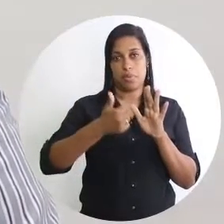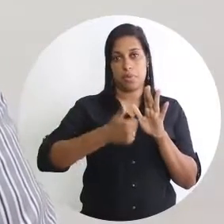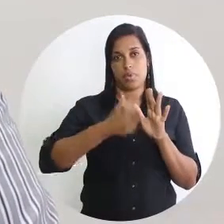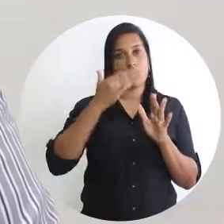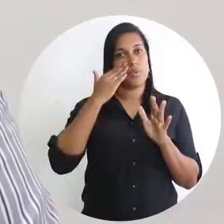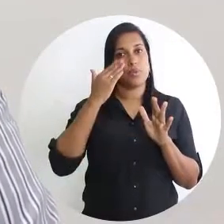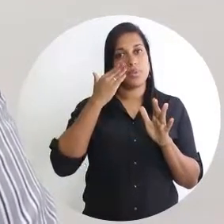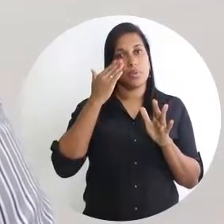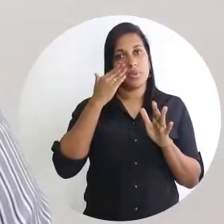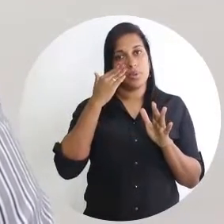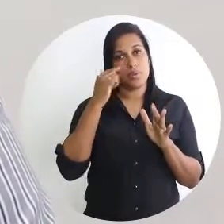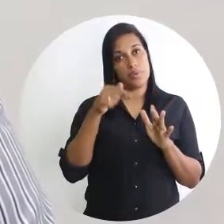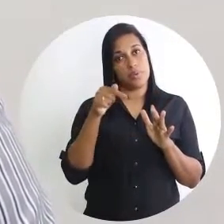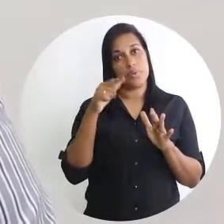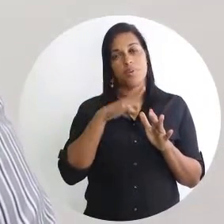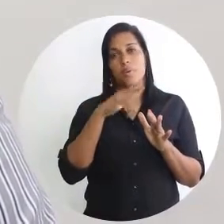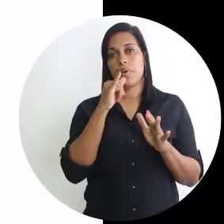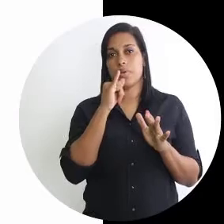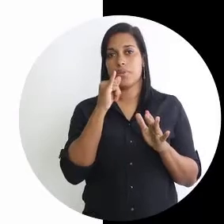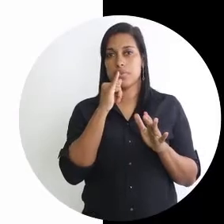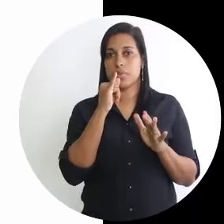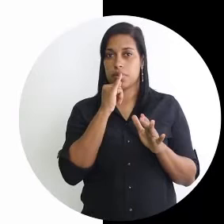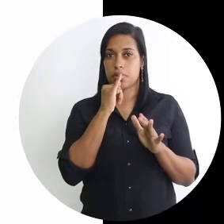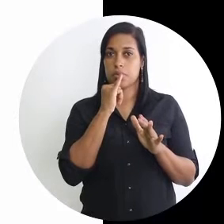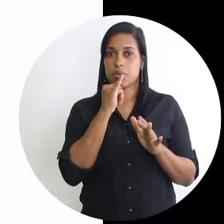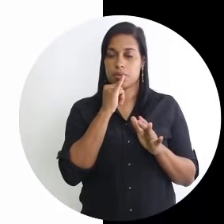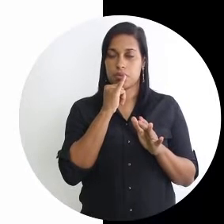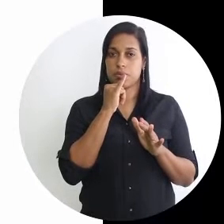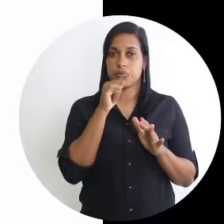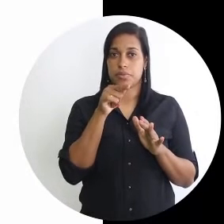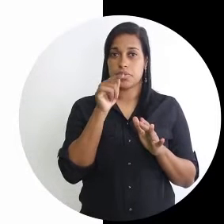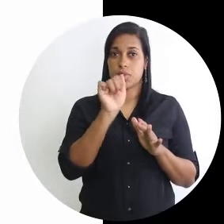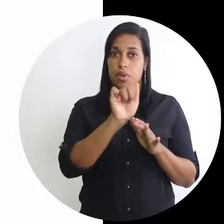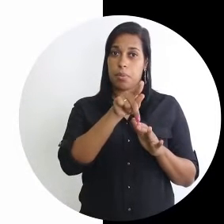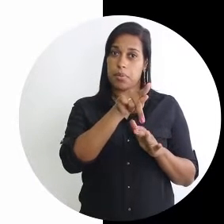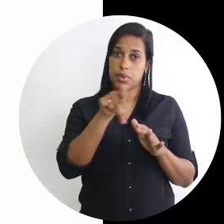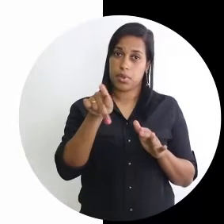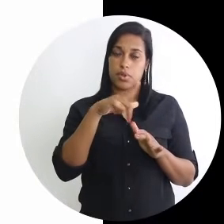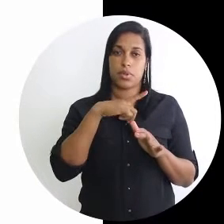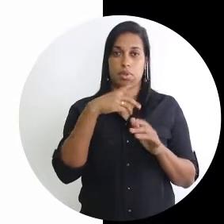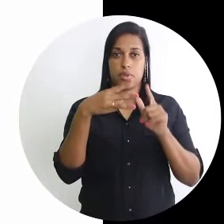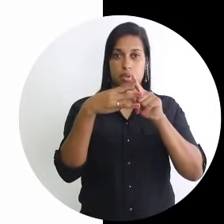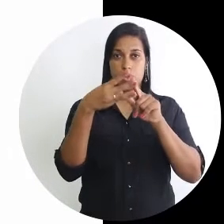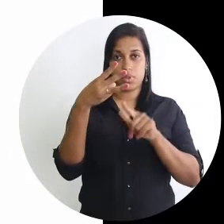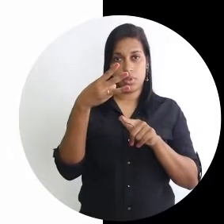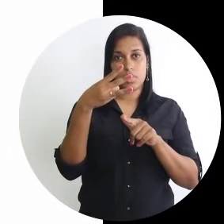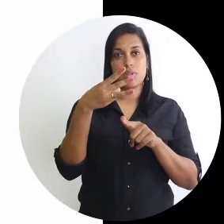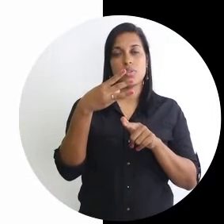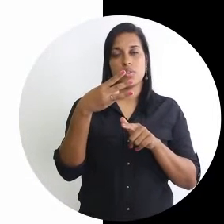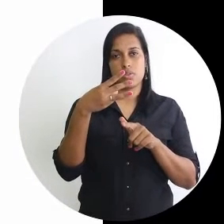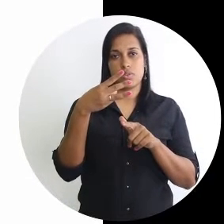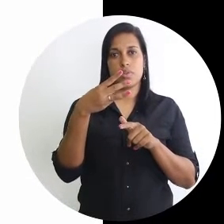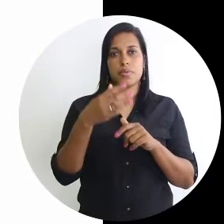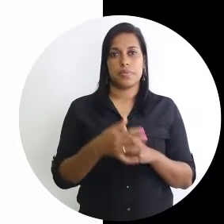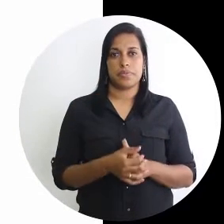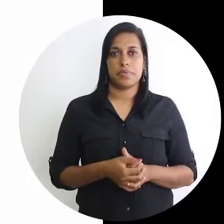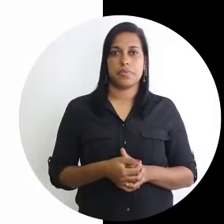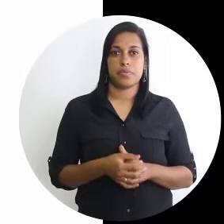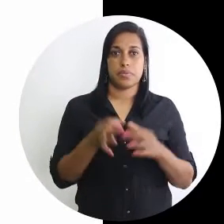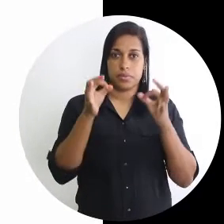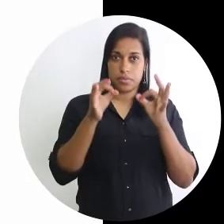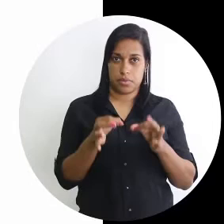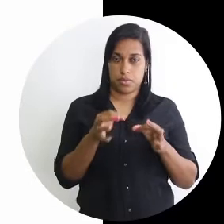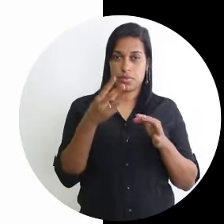primeiramente, certo? Então aqui a gente tem um exemplozinho nessa aplicação que a gente tem 3 componentes, 3 quadrados,